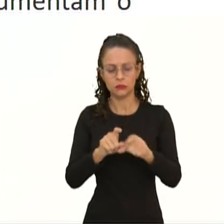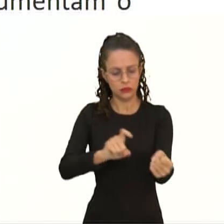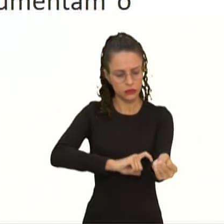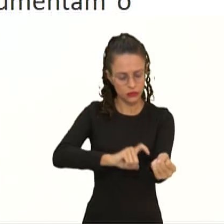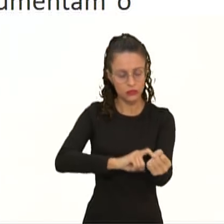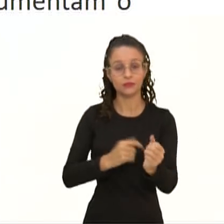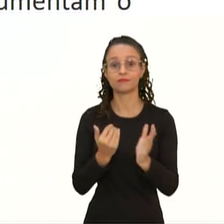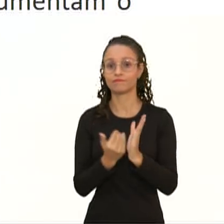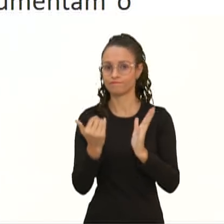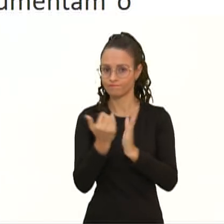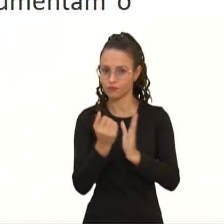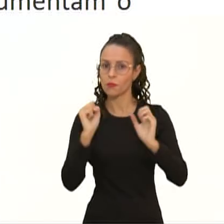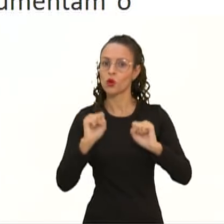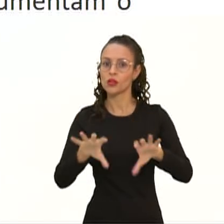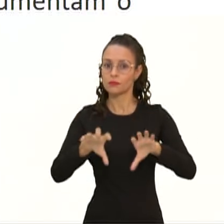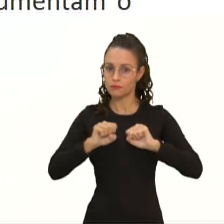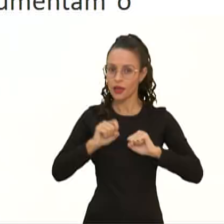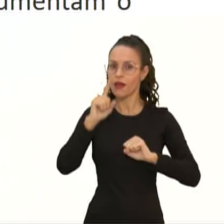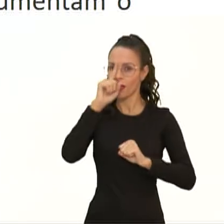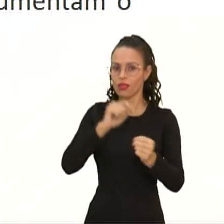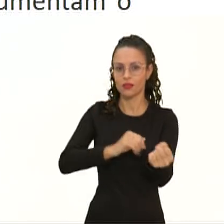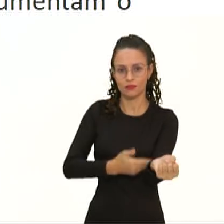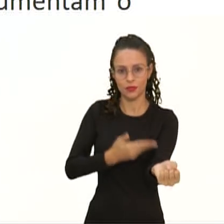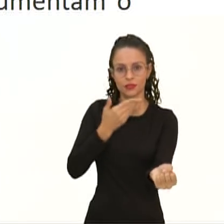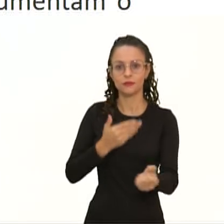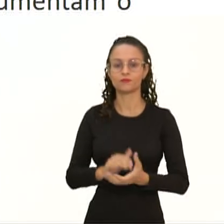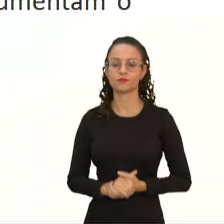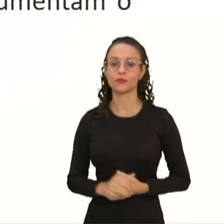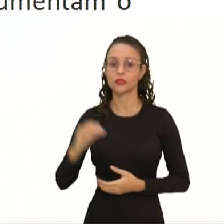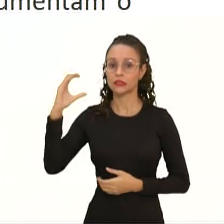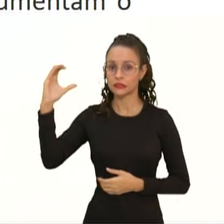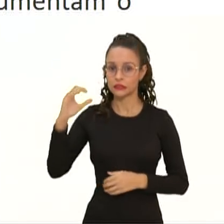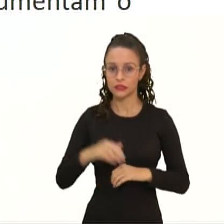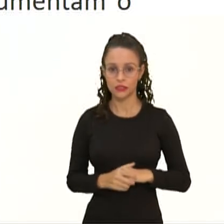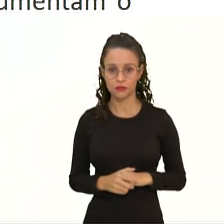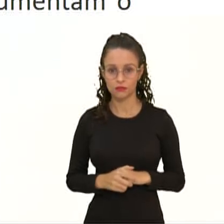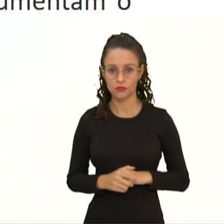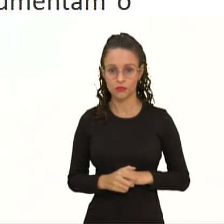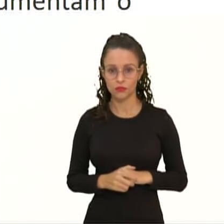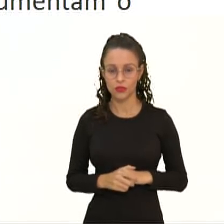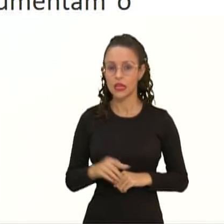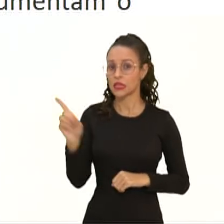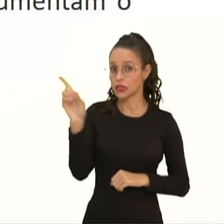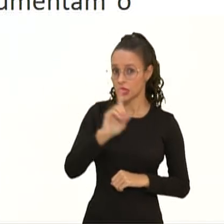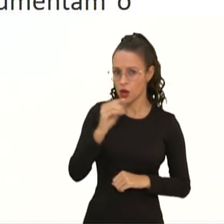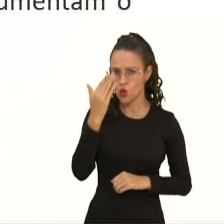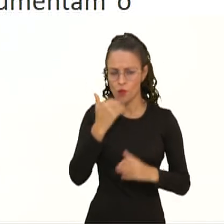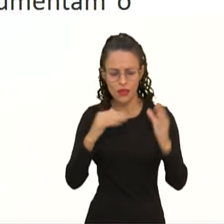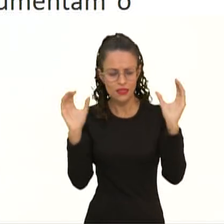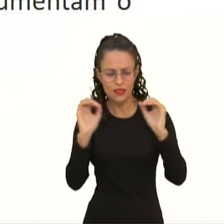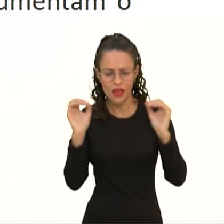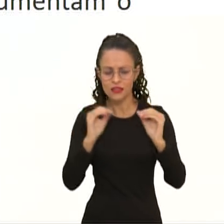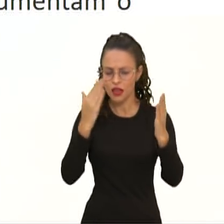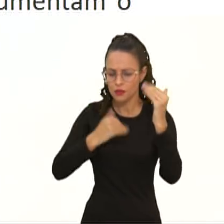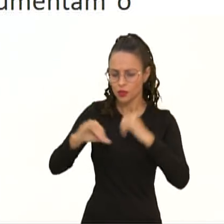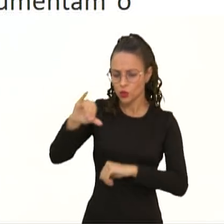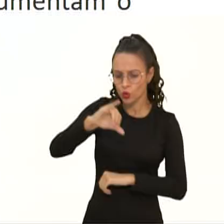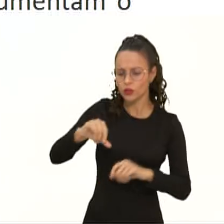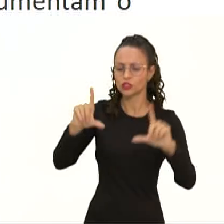risco de desenvolver hipertensão? Ou alternativa C. Não comer alimentos gordurosos e reduzir o